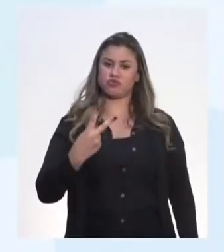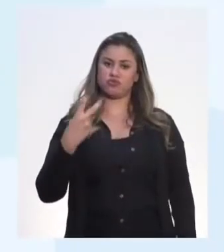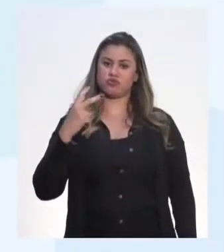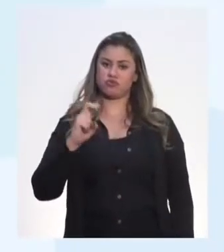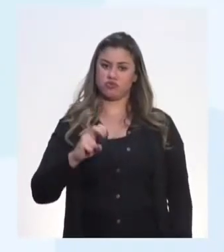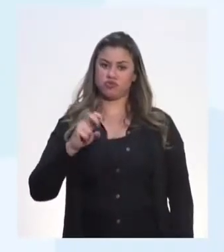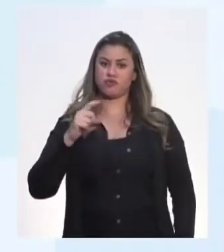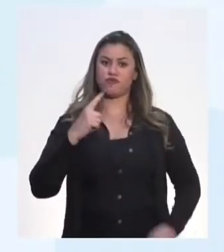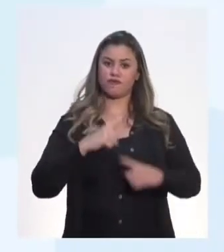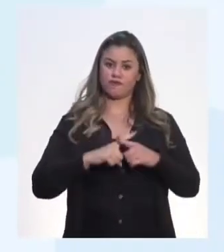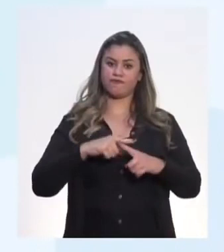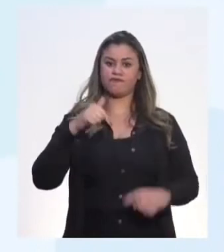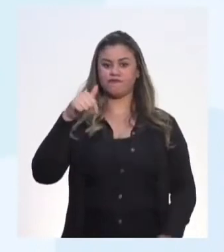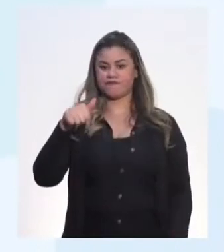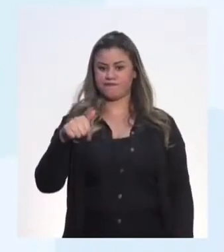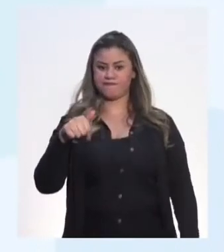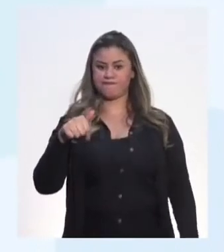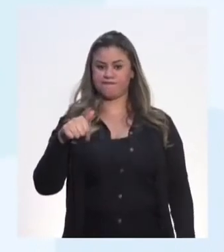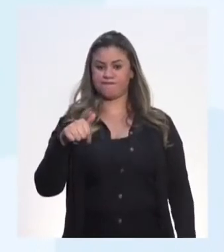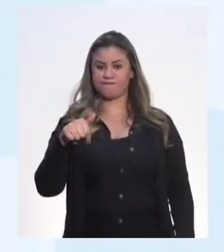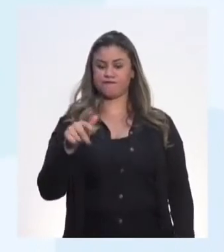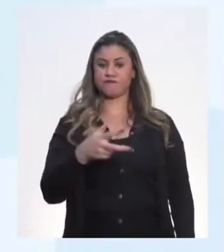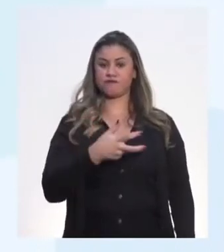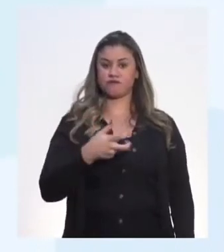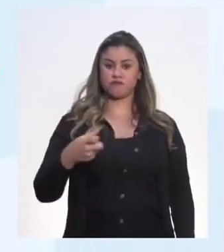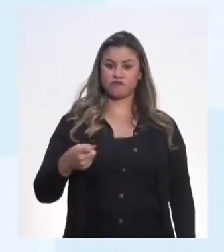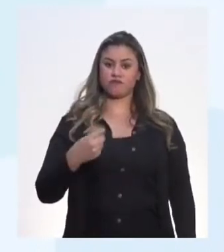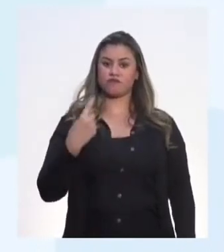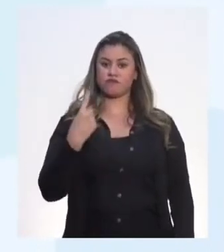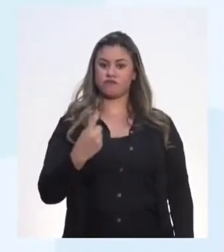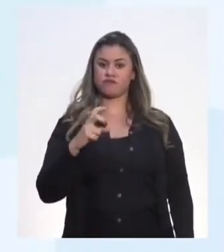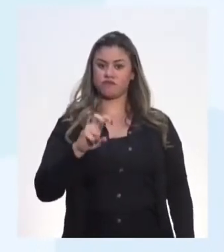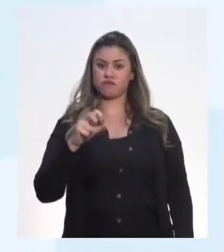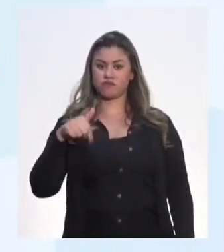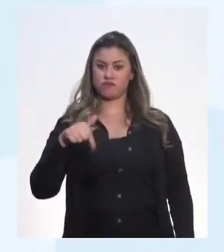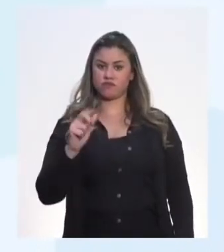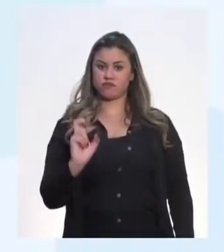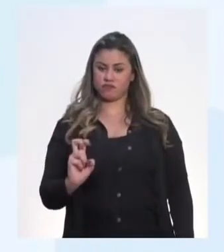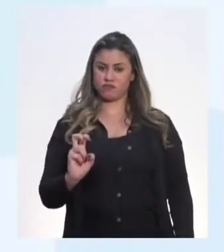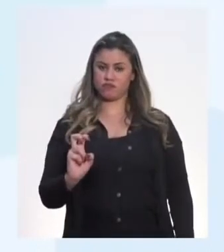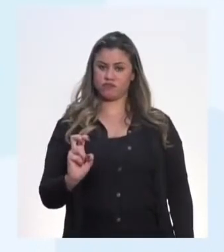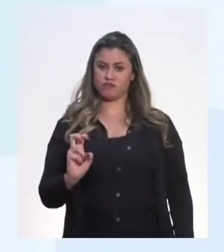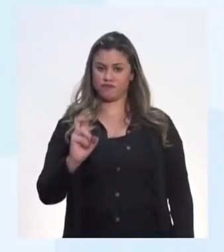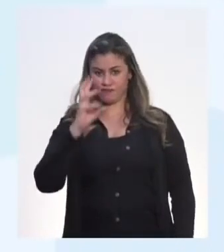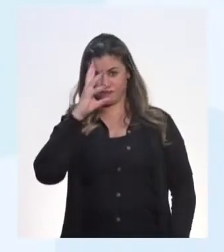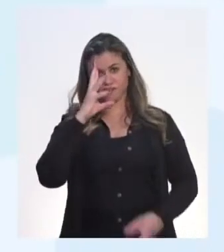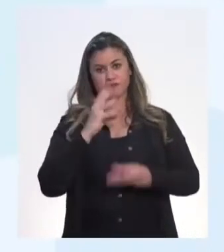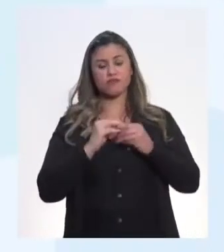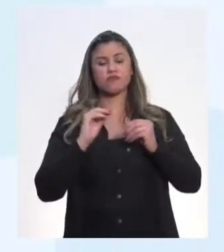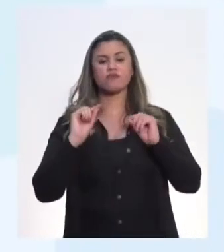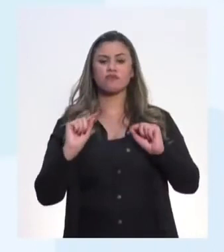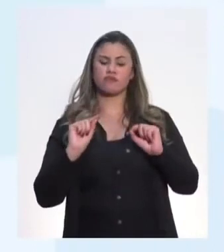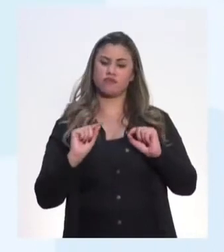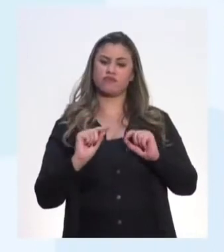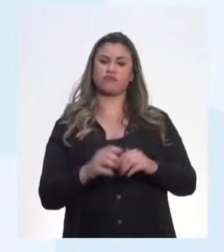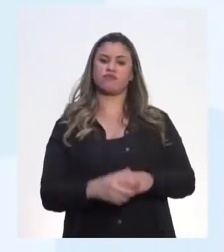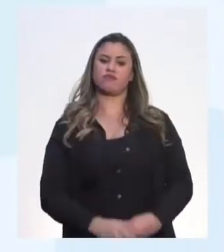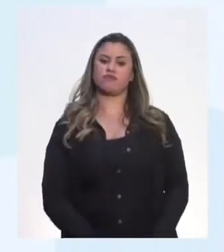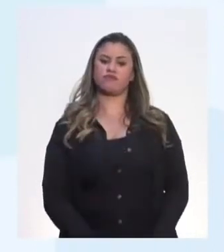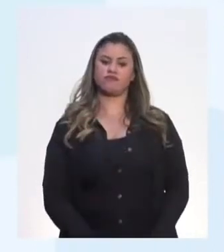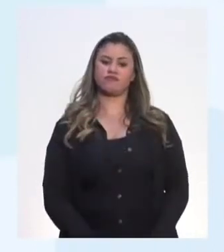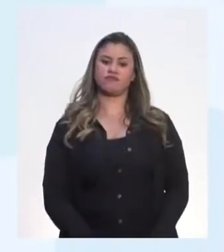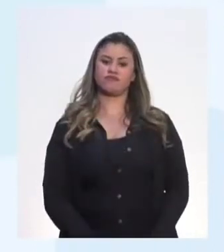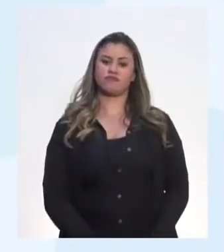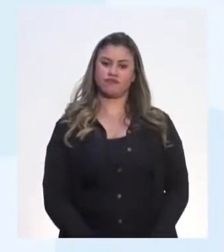225 X7 então que conclusão que eu cheguei a princípio que no